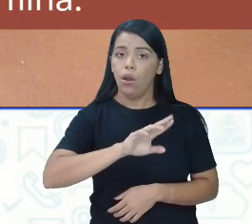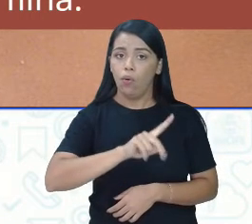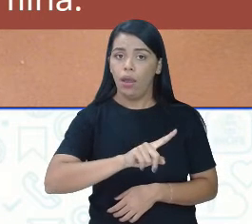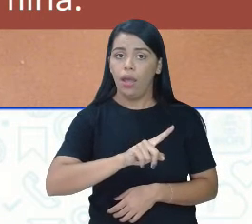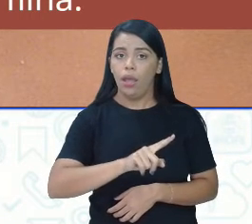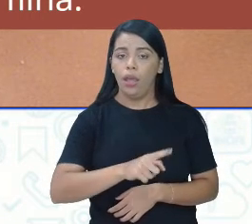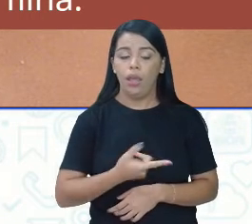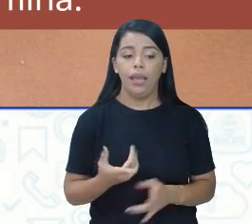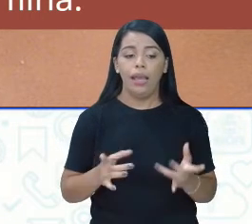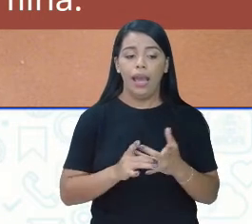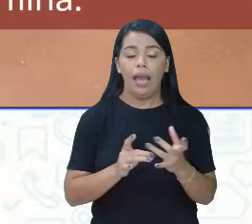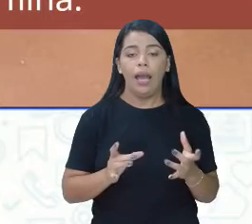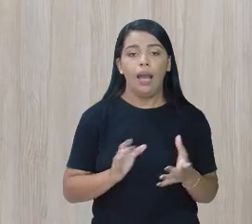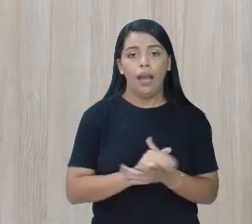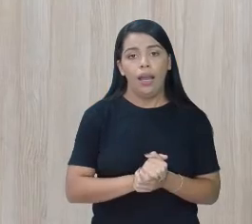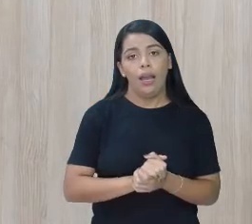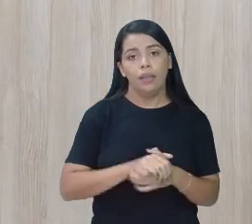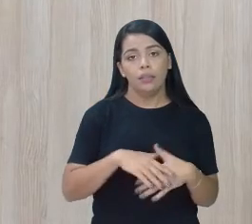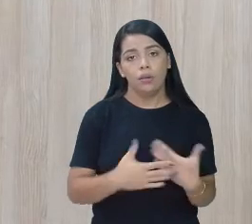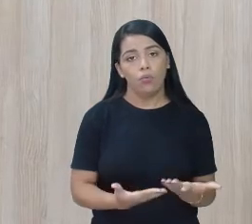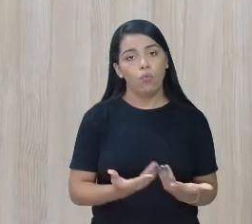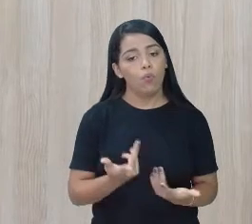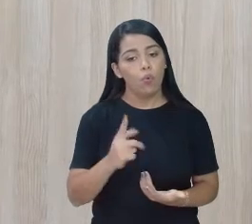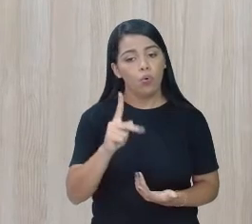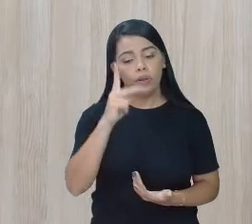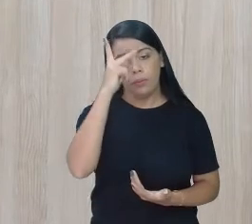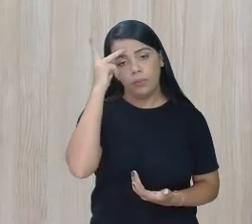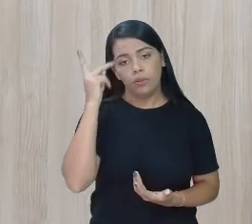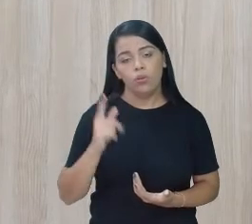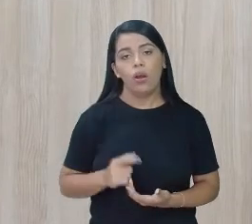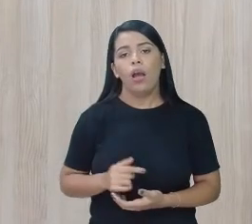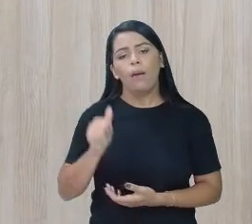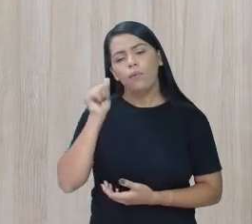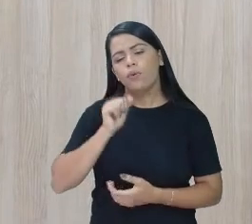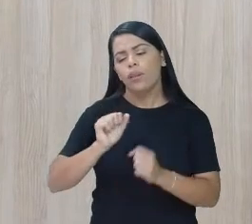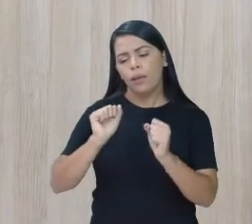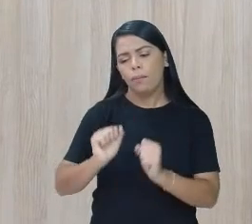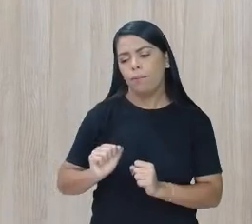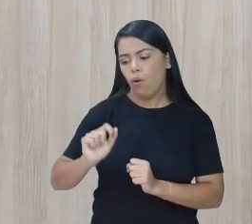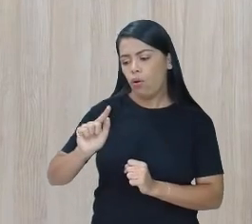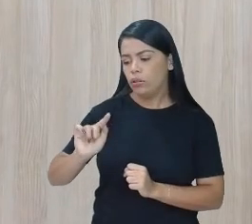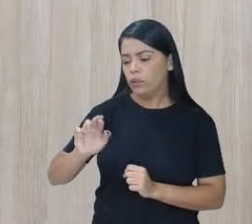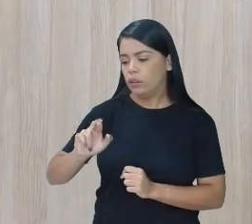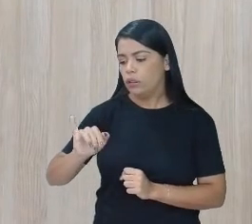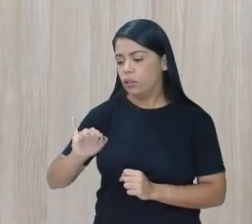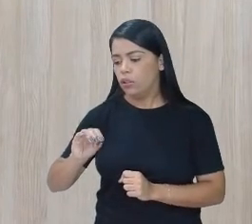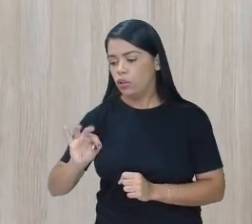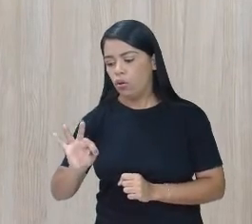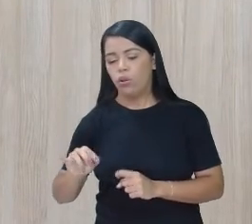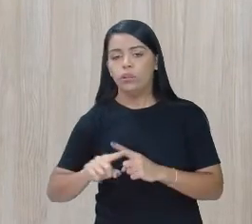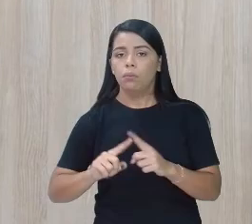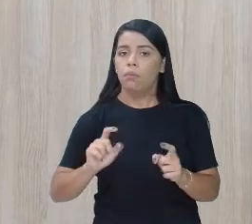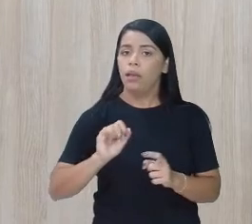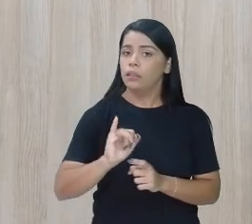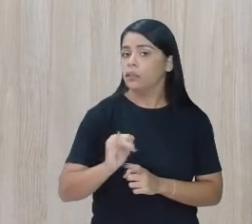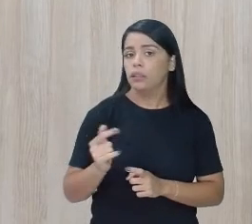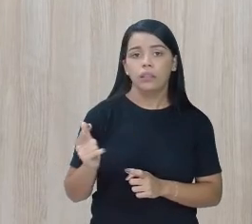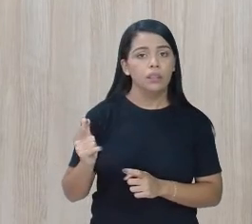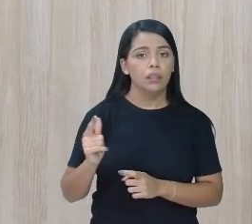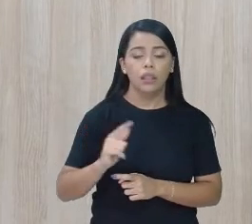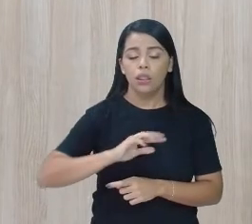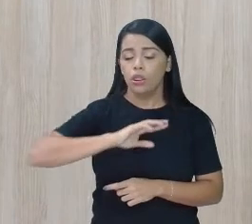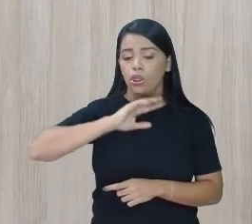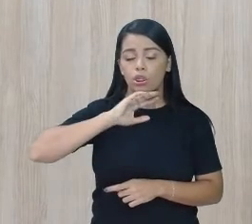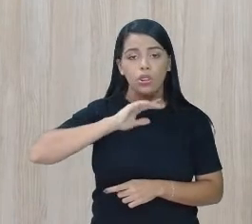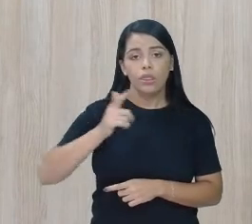ou filha. Então, as mulheres podem sim ser griotes nessa cultura, contudo, se ela não se casar com um homem